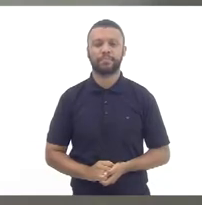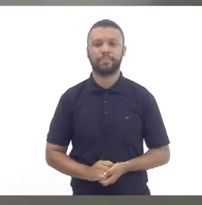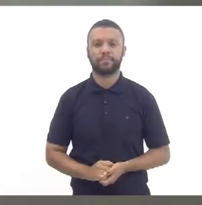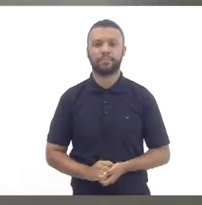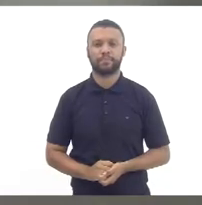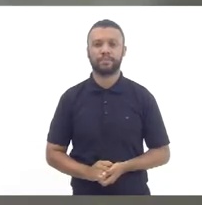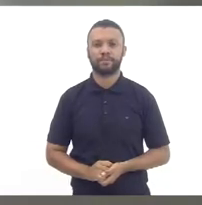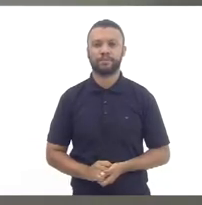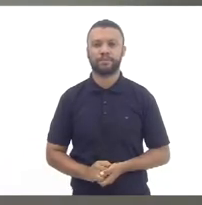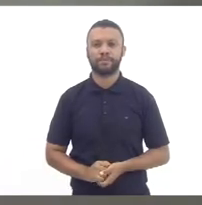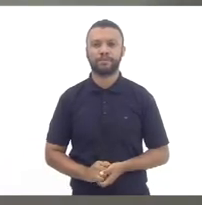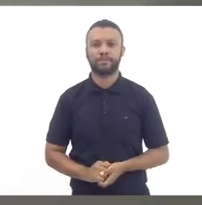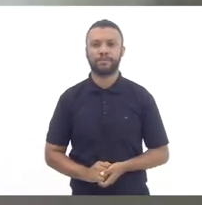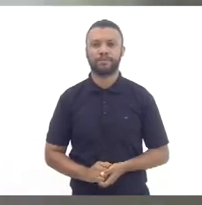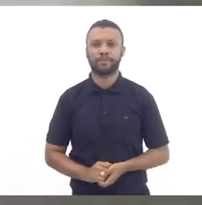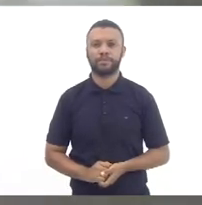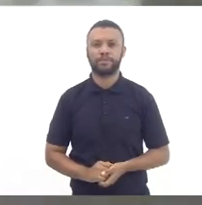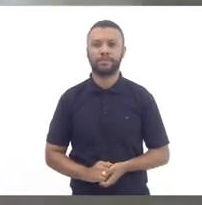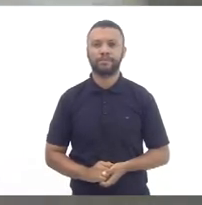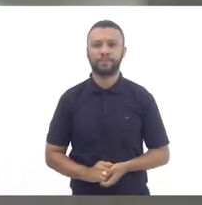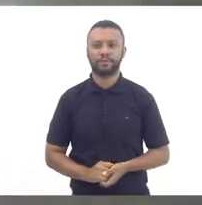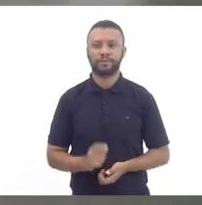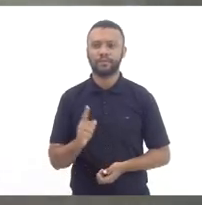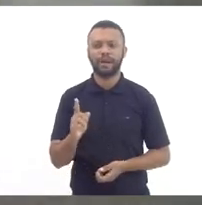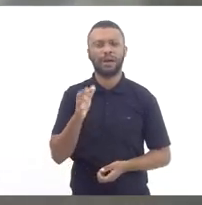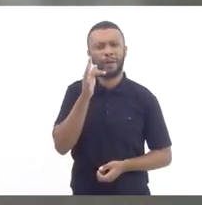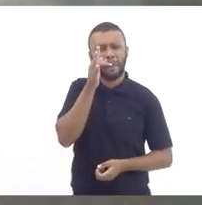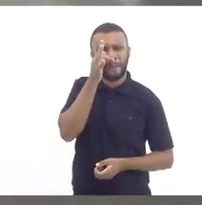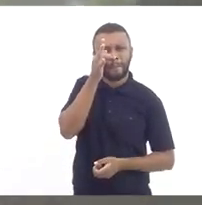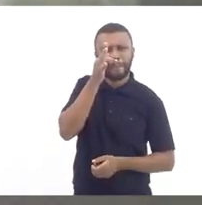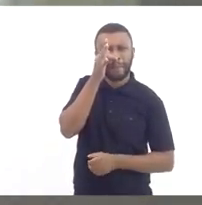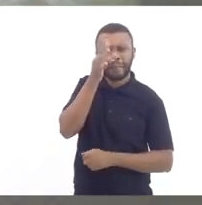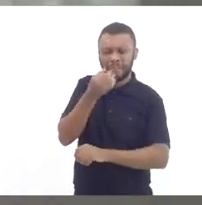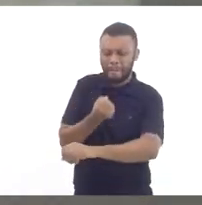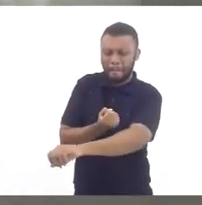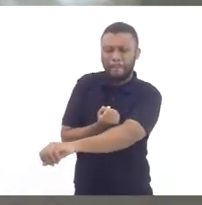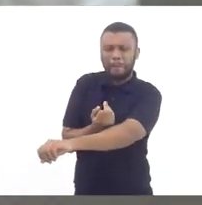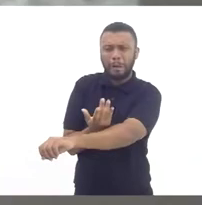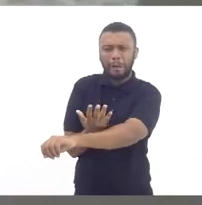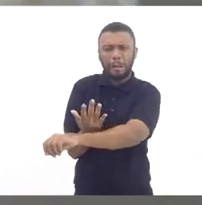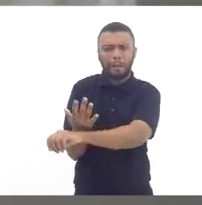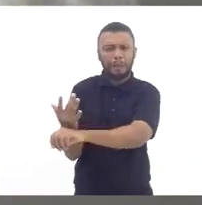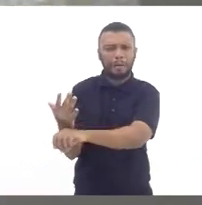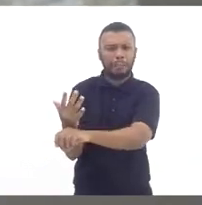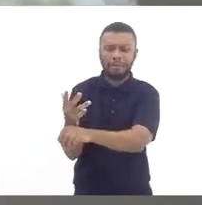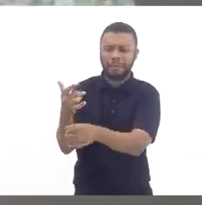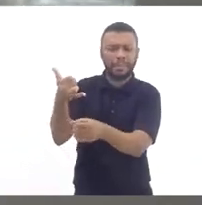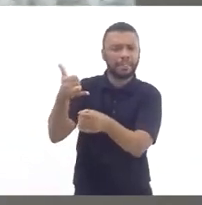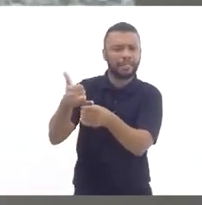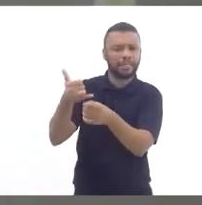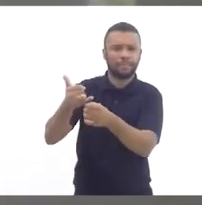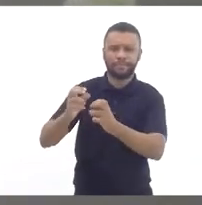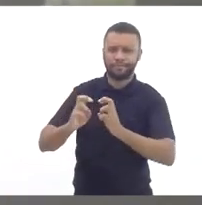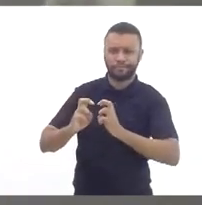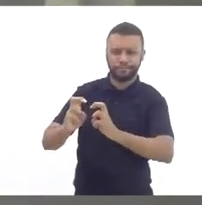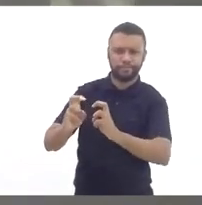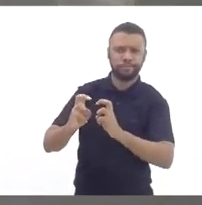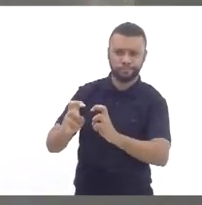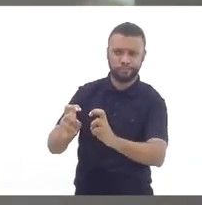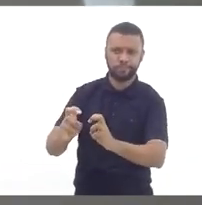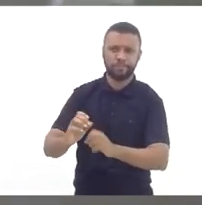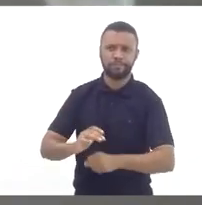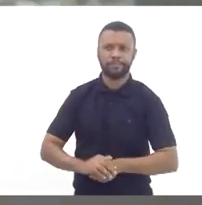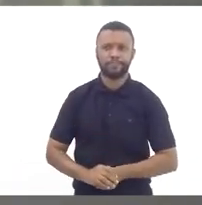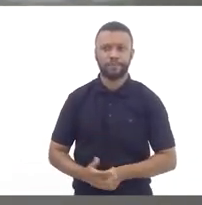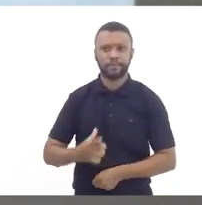criança. O matagal de um lado do outro é longo do ramal Santa Cruz todo. E a questão dos dormentes